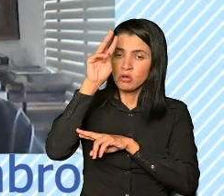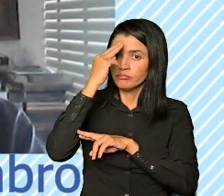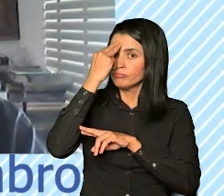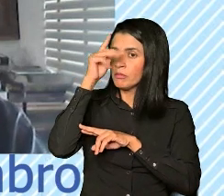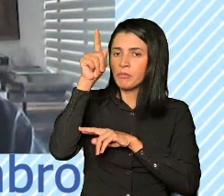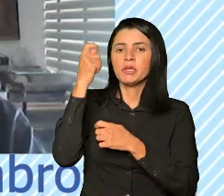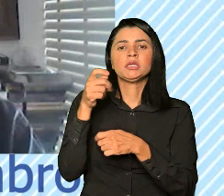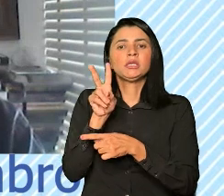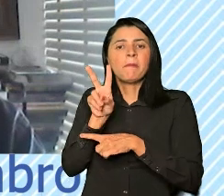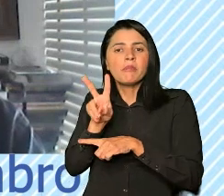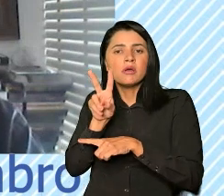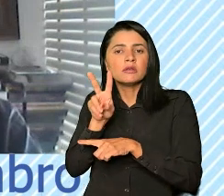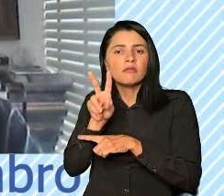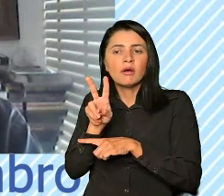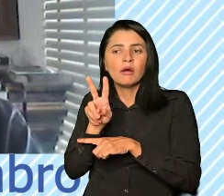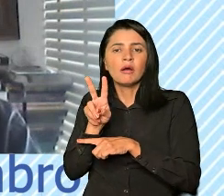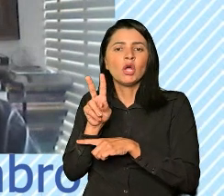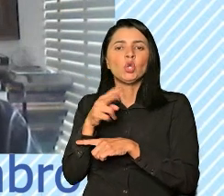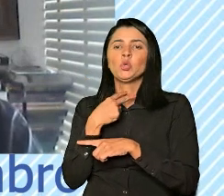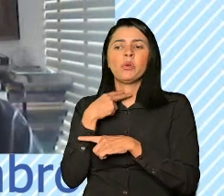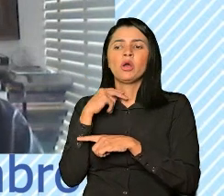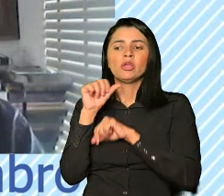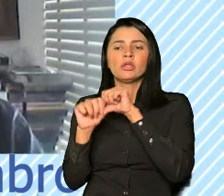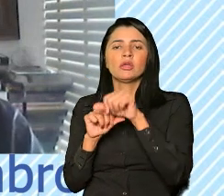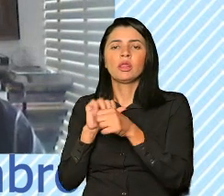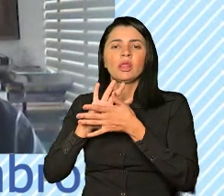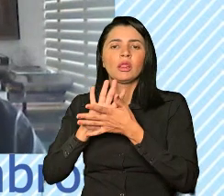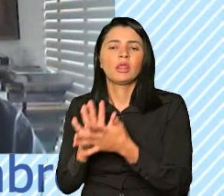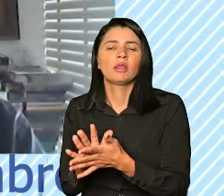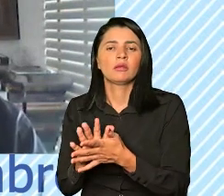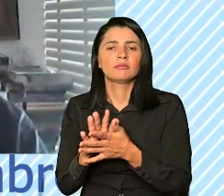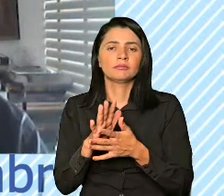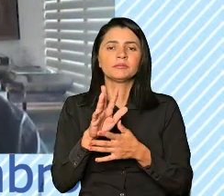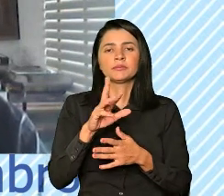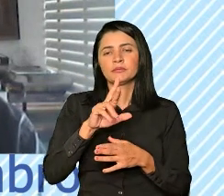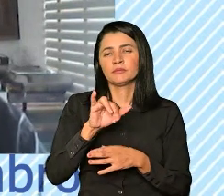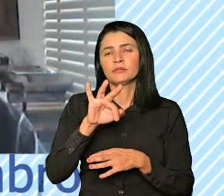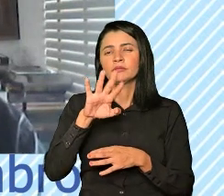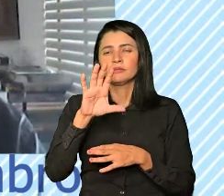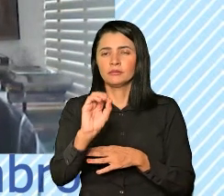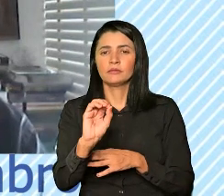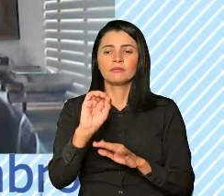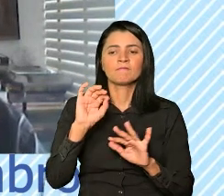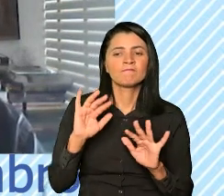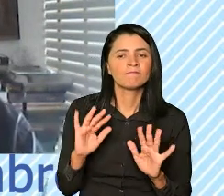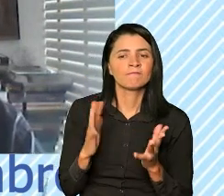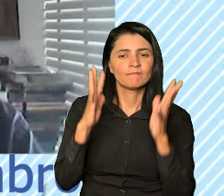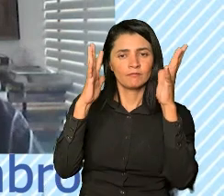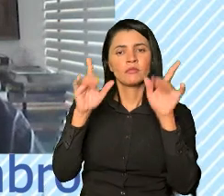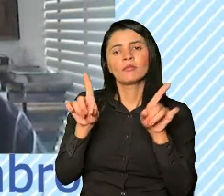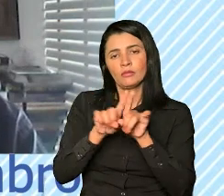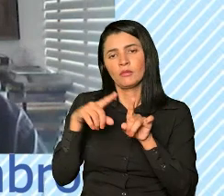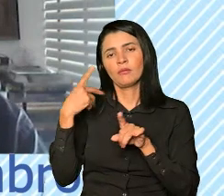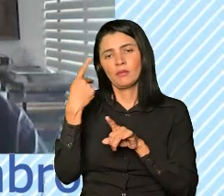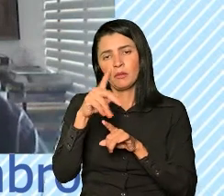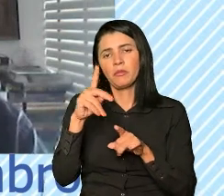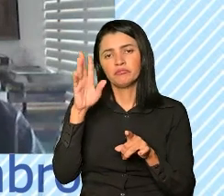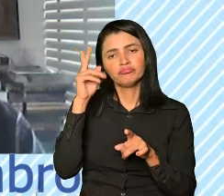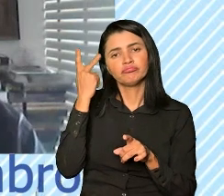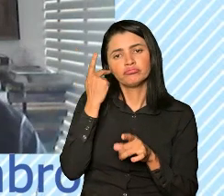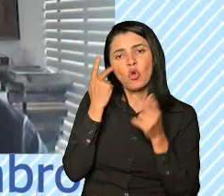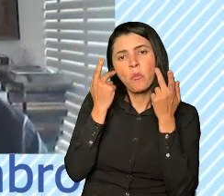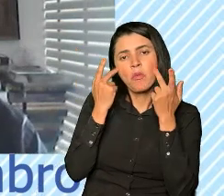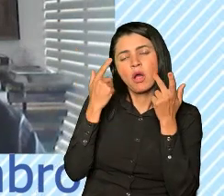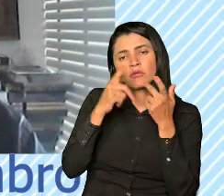ser preservada. Ritos e comemorações também são instrumentos bastante comuns na prática da memória coletiva,